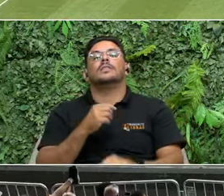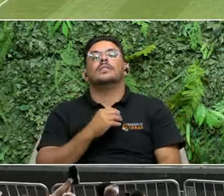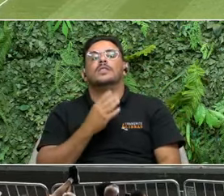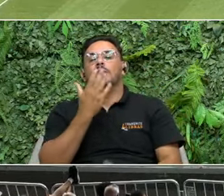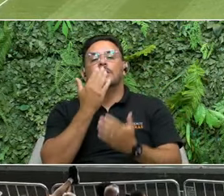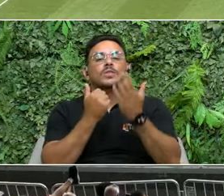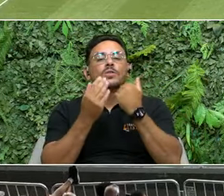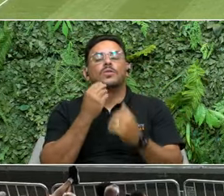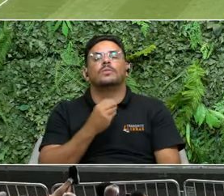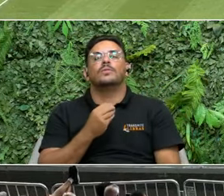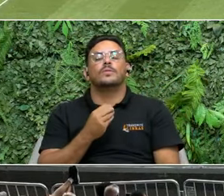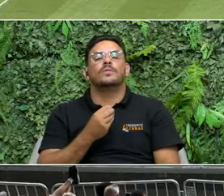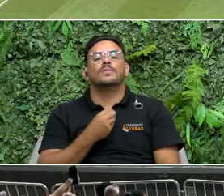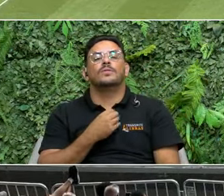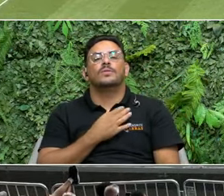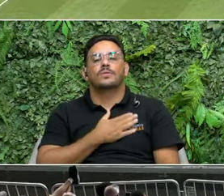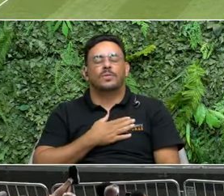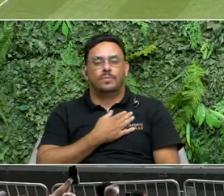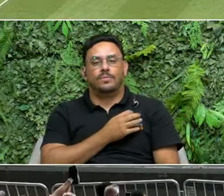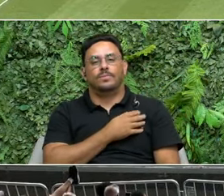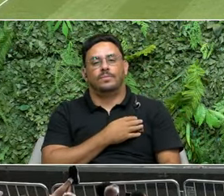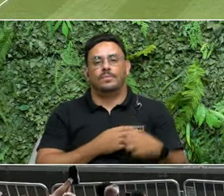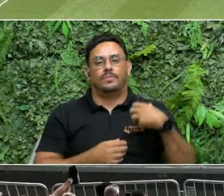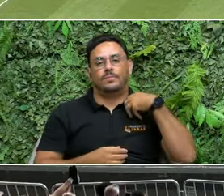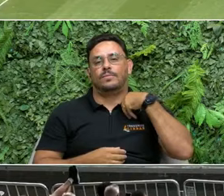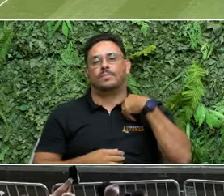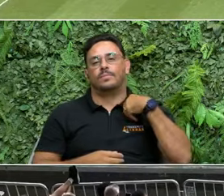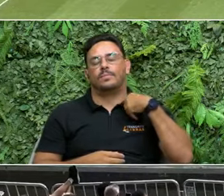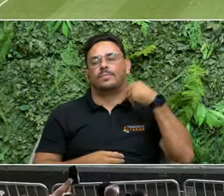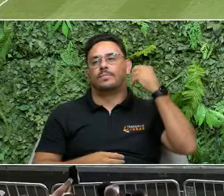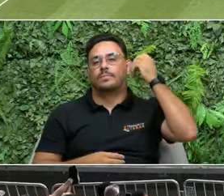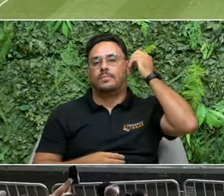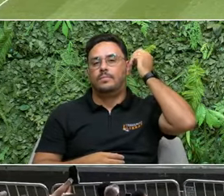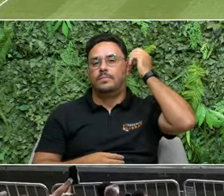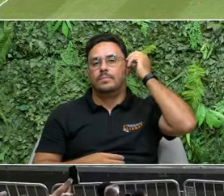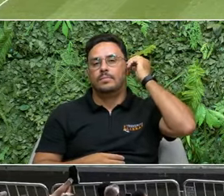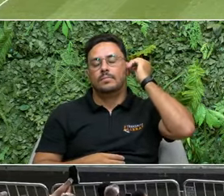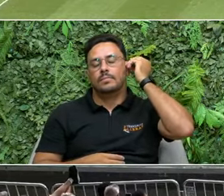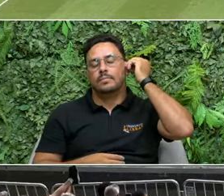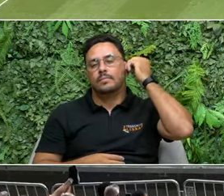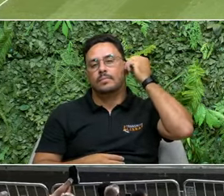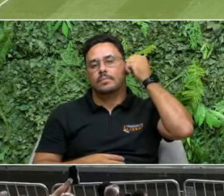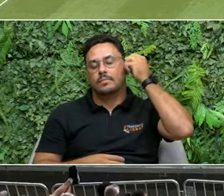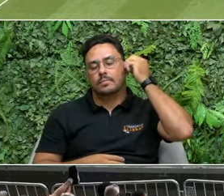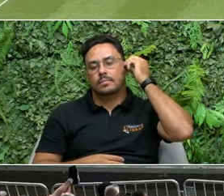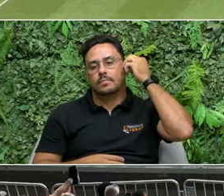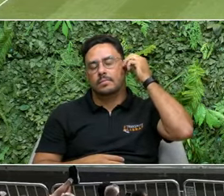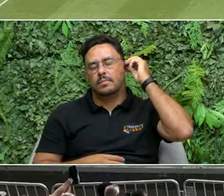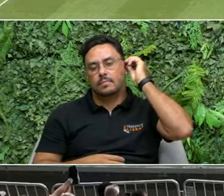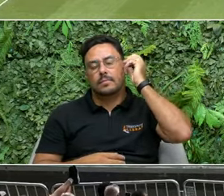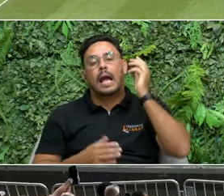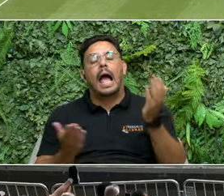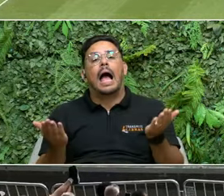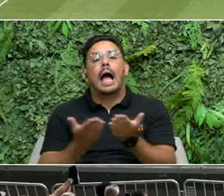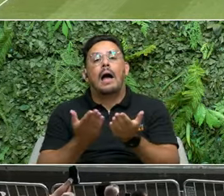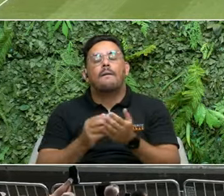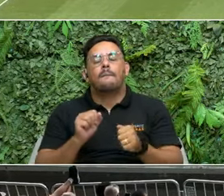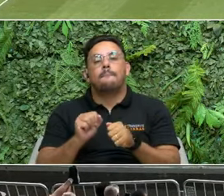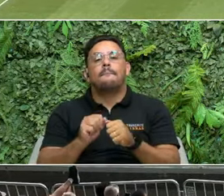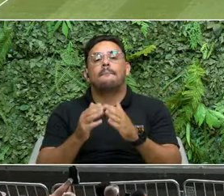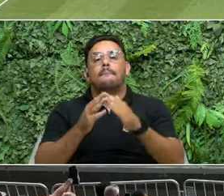tá aqui né Não esquece Né olha aqui vamos dar uma passada aqui na